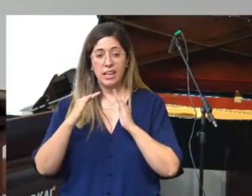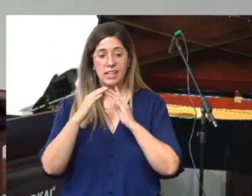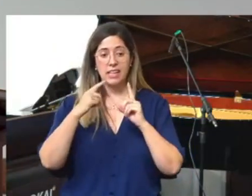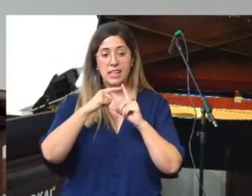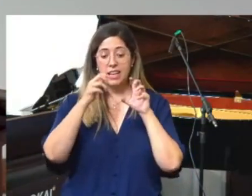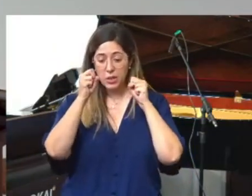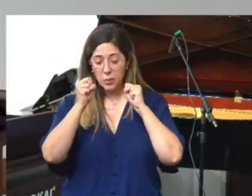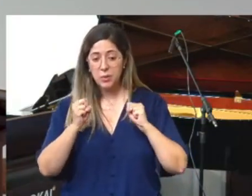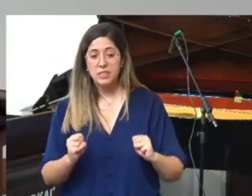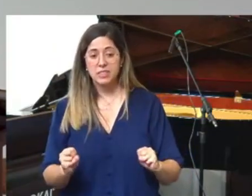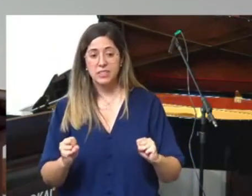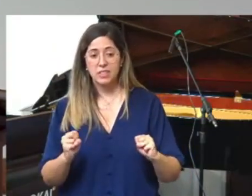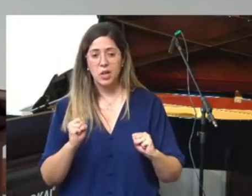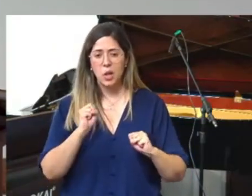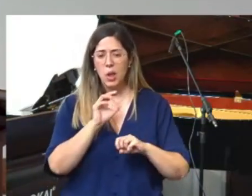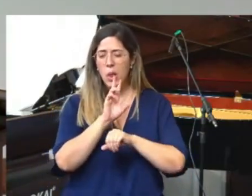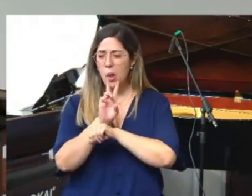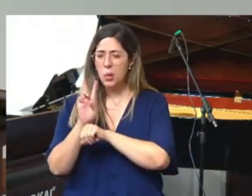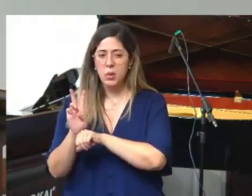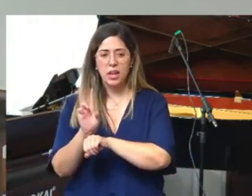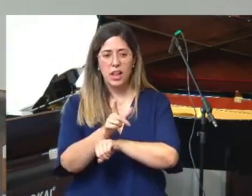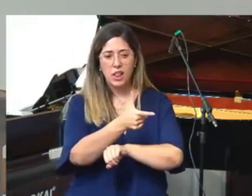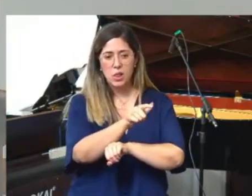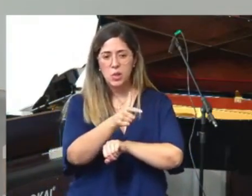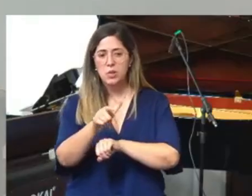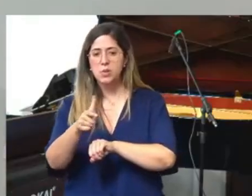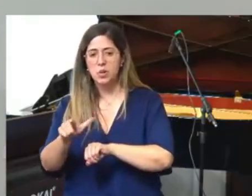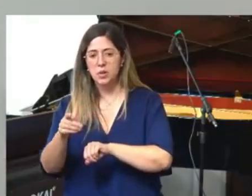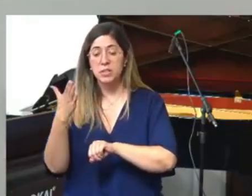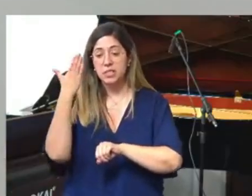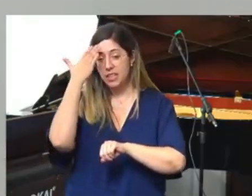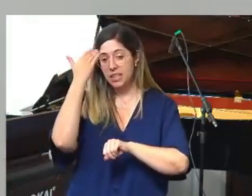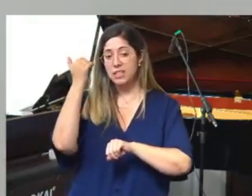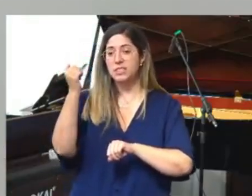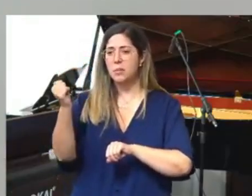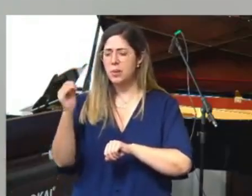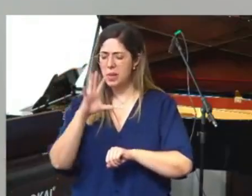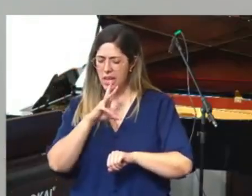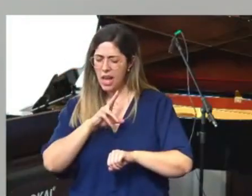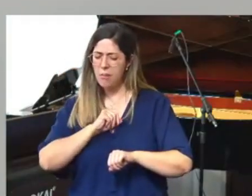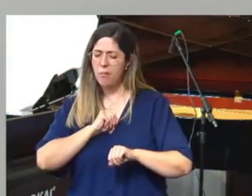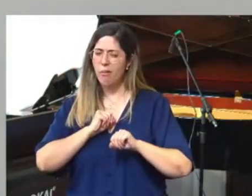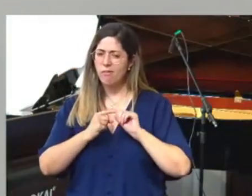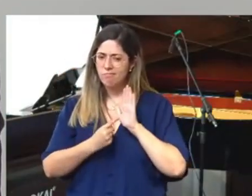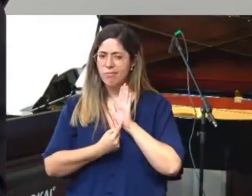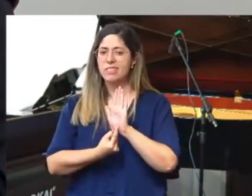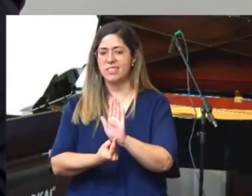igreja possamos cuidar uns dos outros, com sabedoria e com amor.